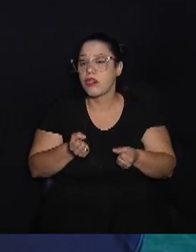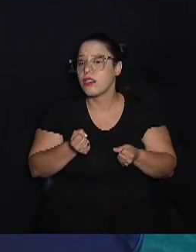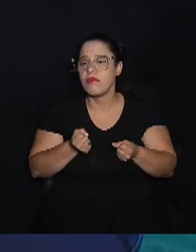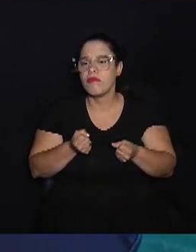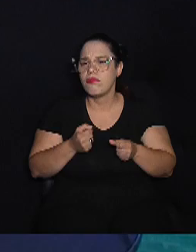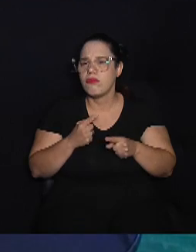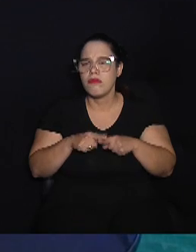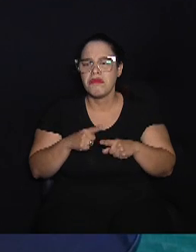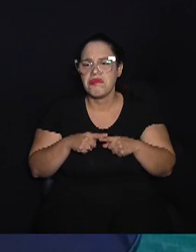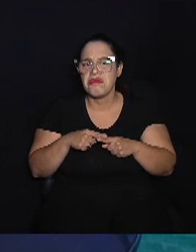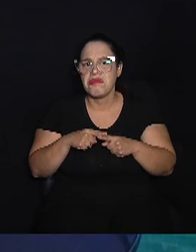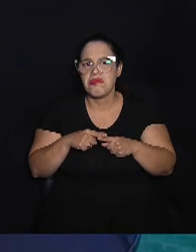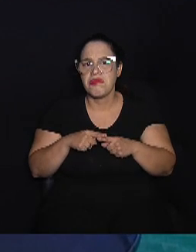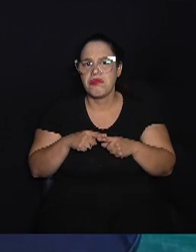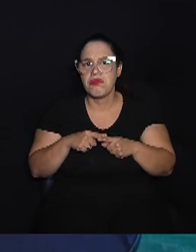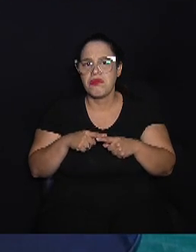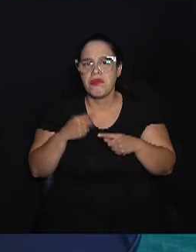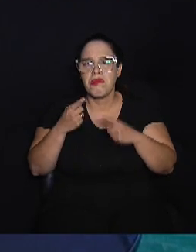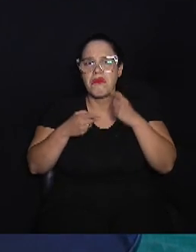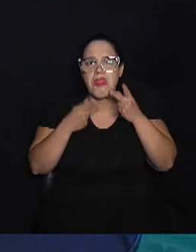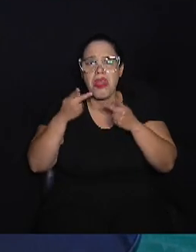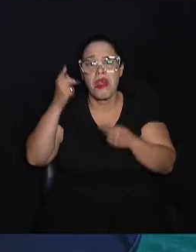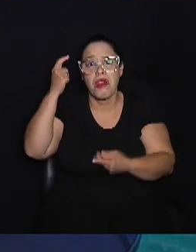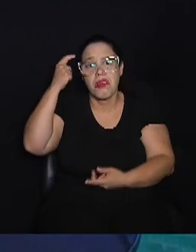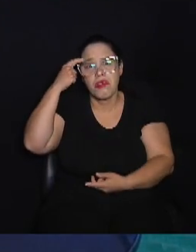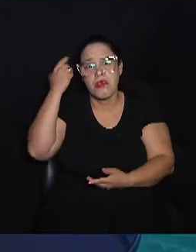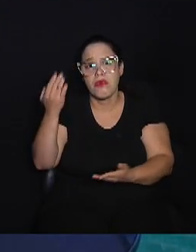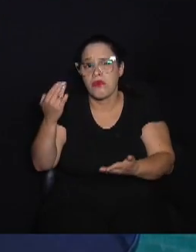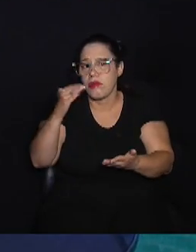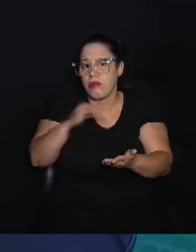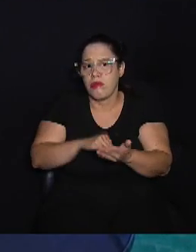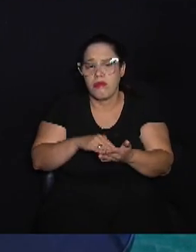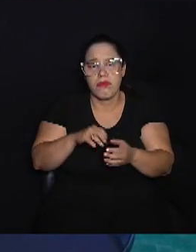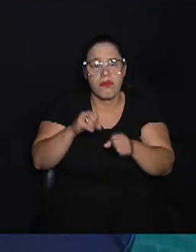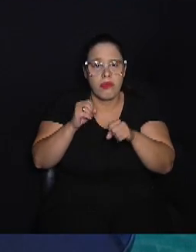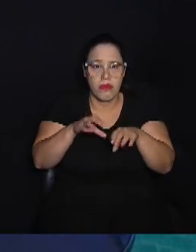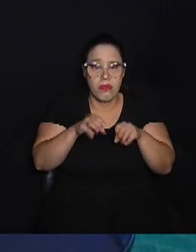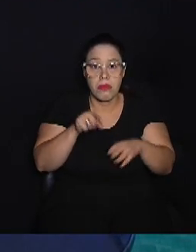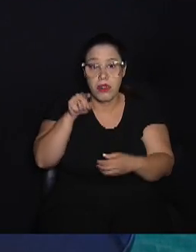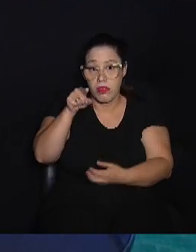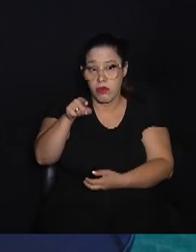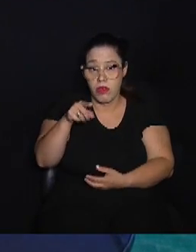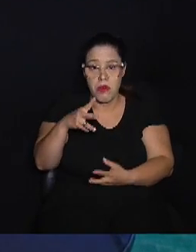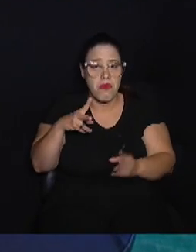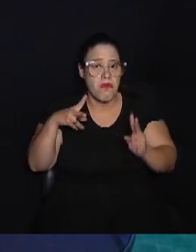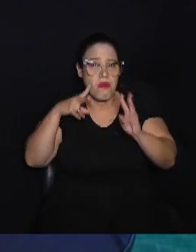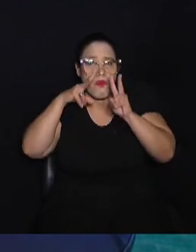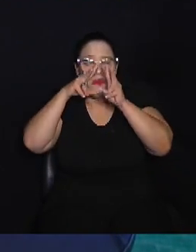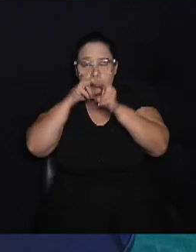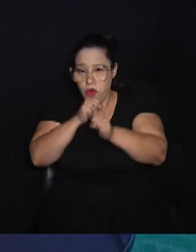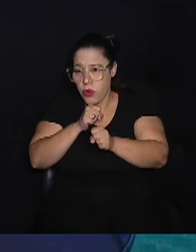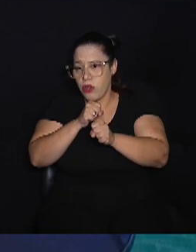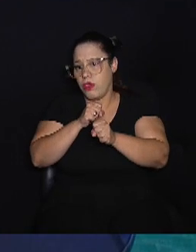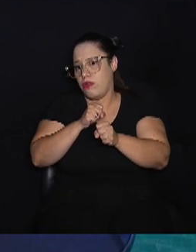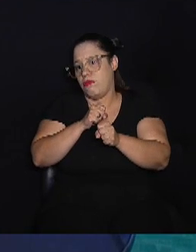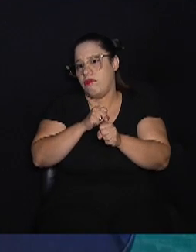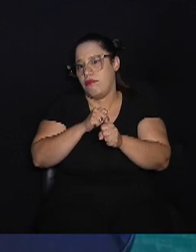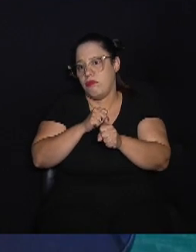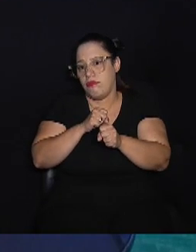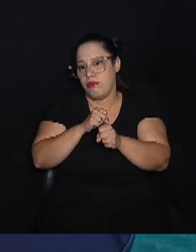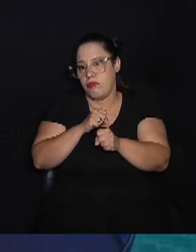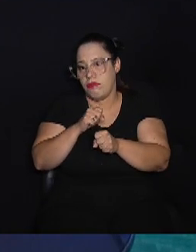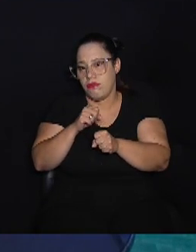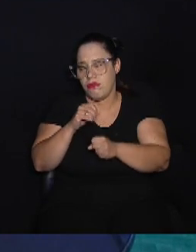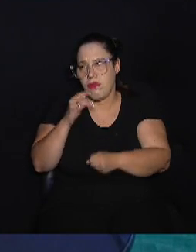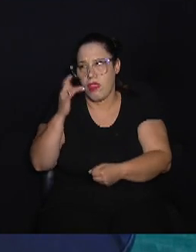Porque não tem como você não pensar em tudo que ela traz de ensinamento para você. A força que ela tem. E eu acho